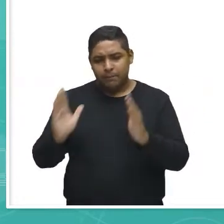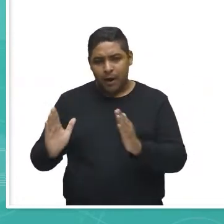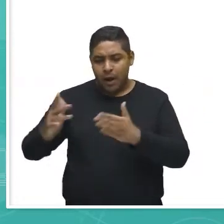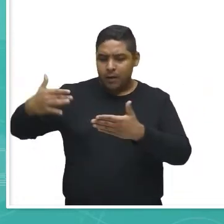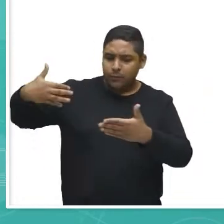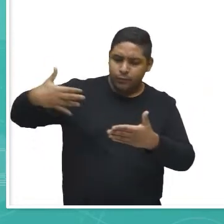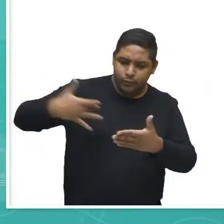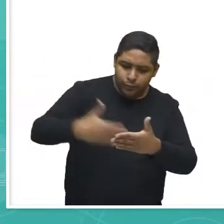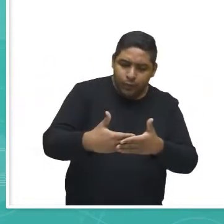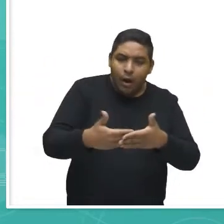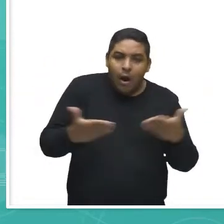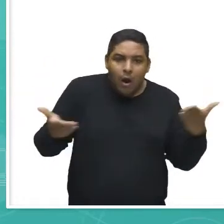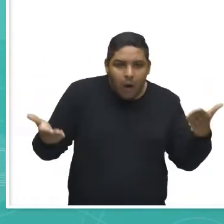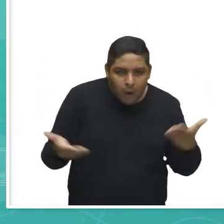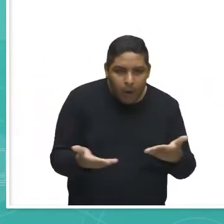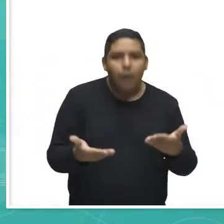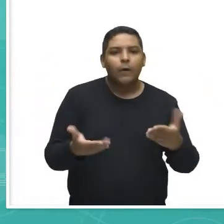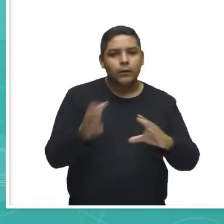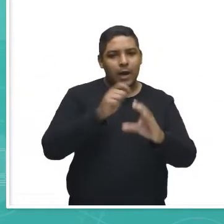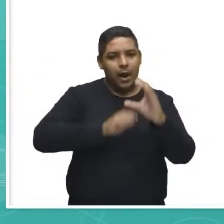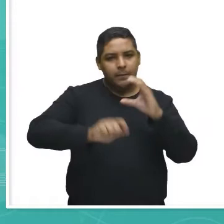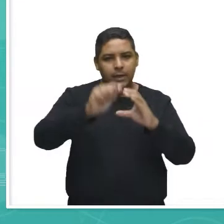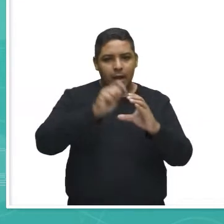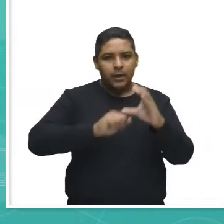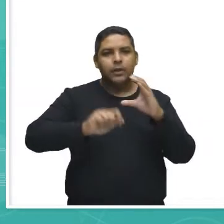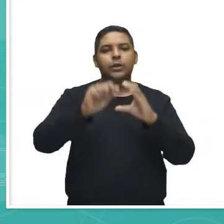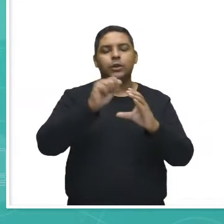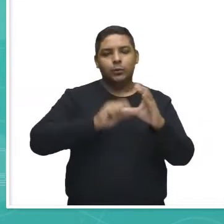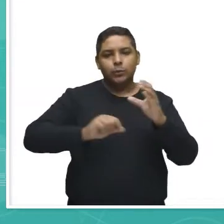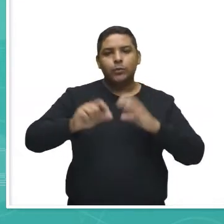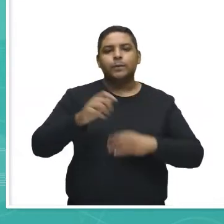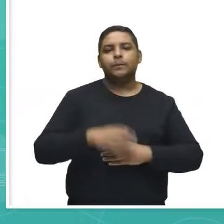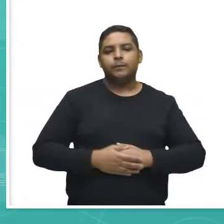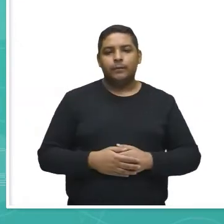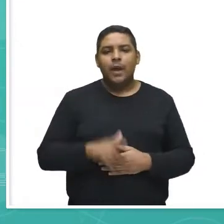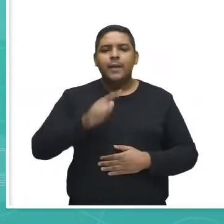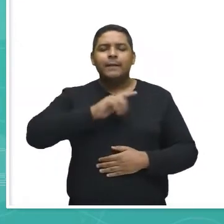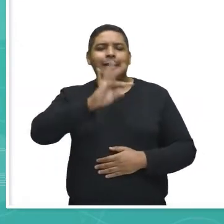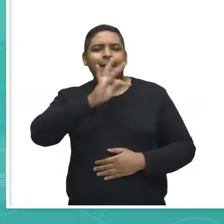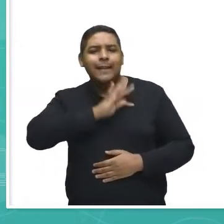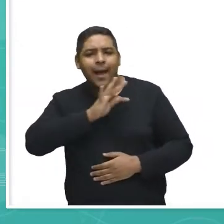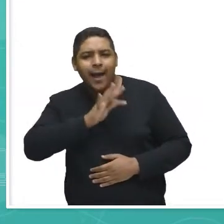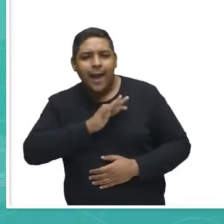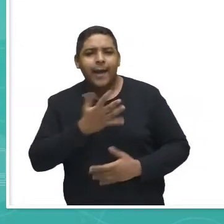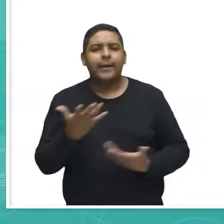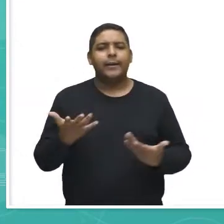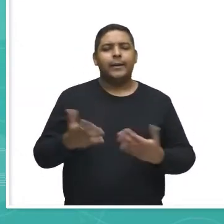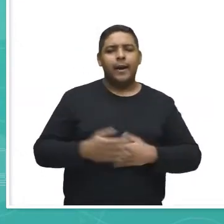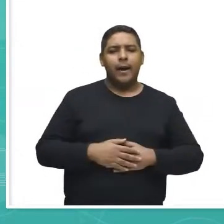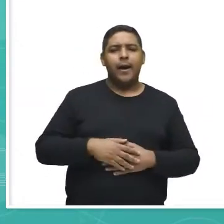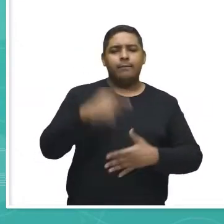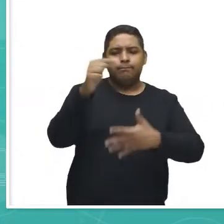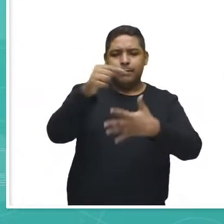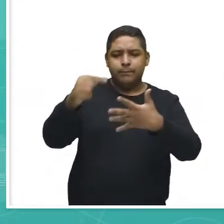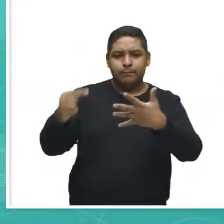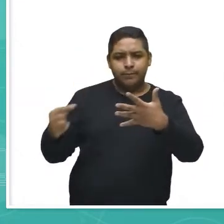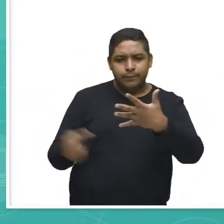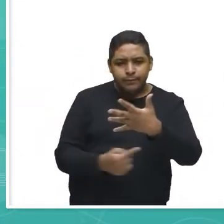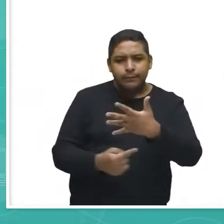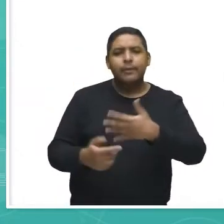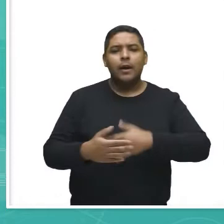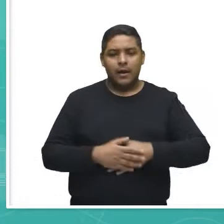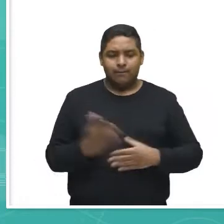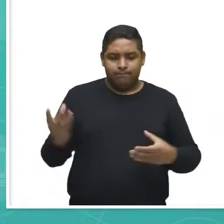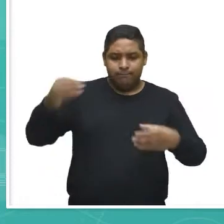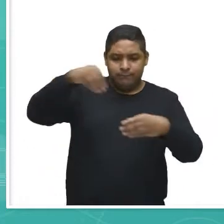atualmente em relação ao capitalismo. Foram surgindo novas técnicas, novas ferramentas, e isso vai estar incluído